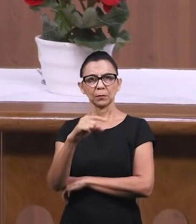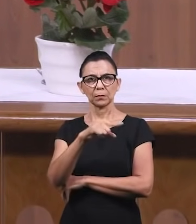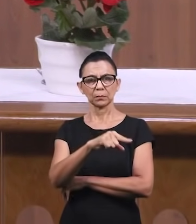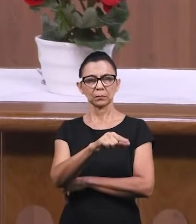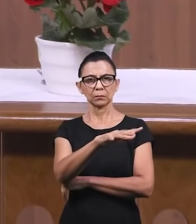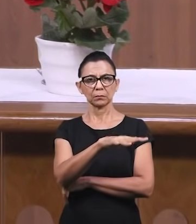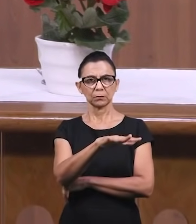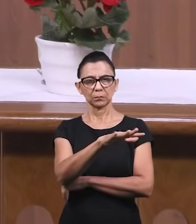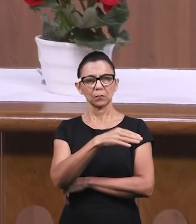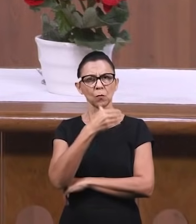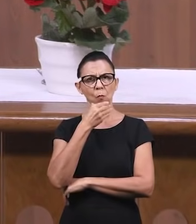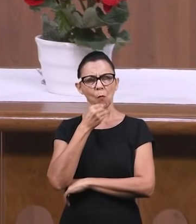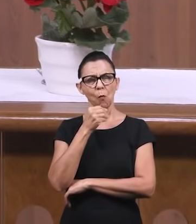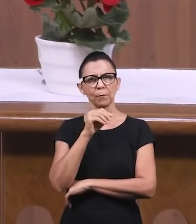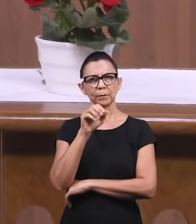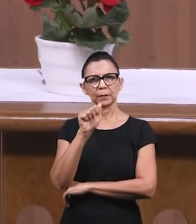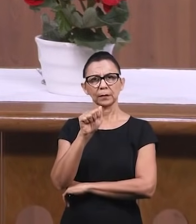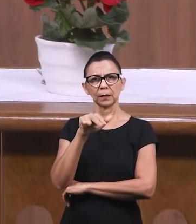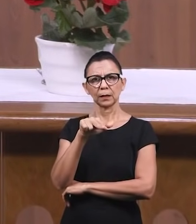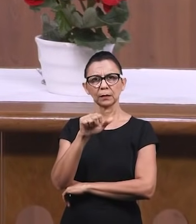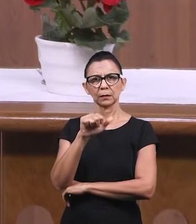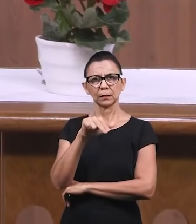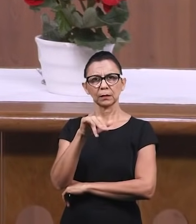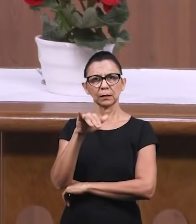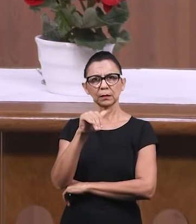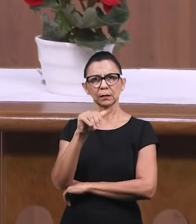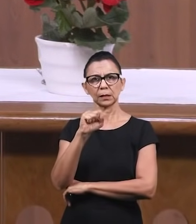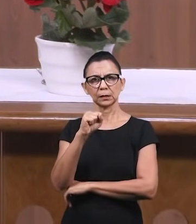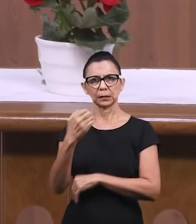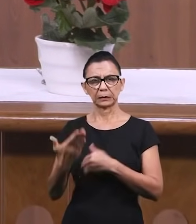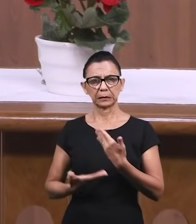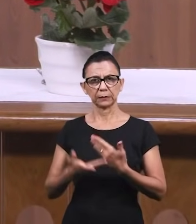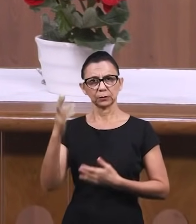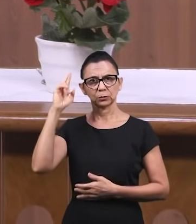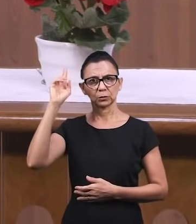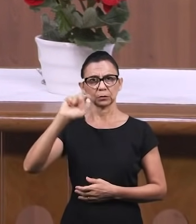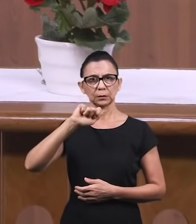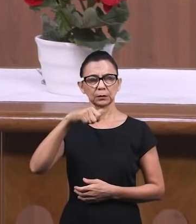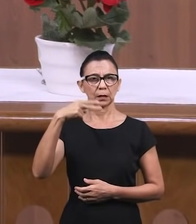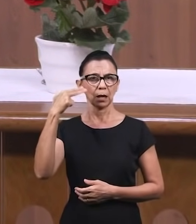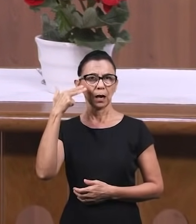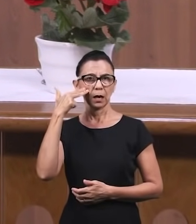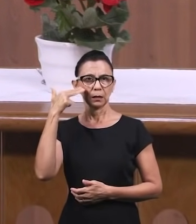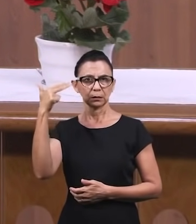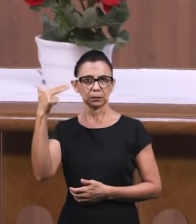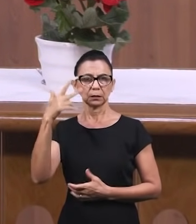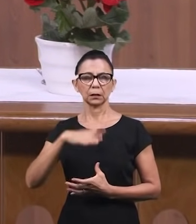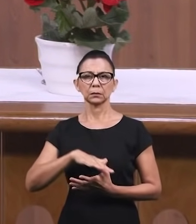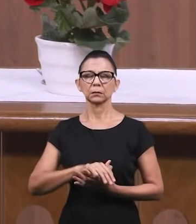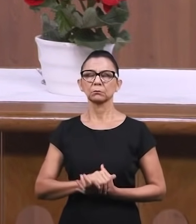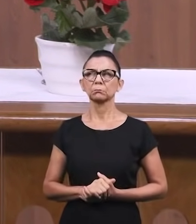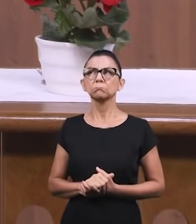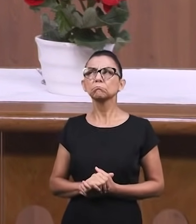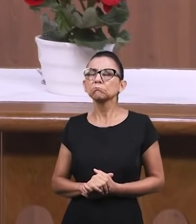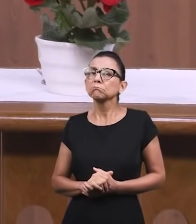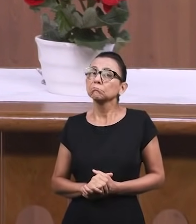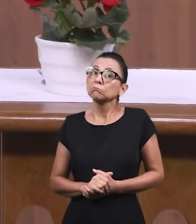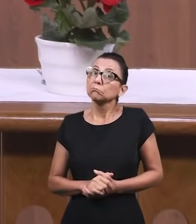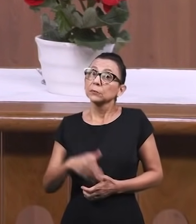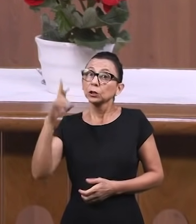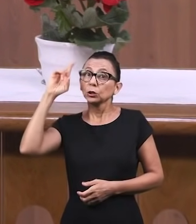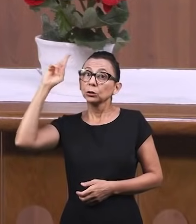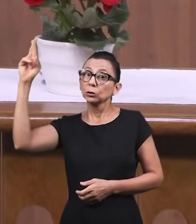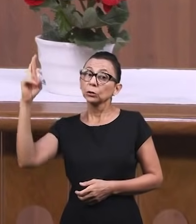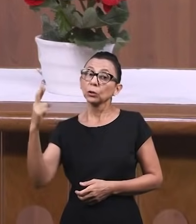chamado Ananias, um servo do Senhor. E Deus tinha para ele uma missão. Qual era a